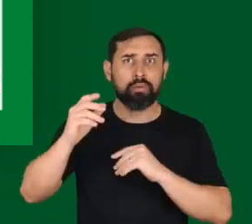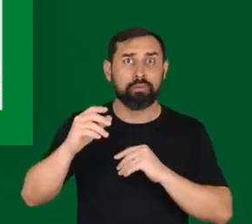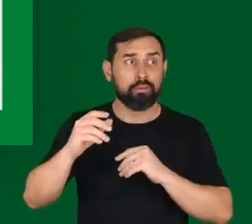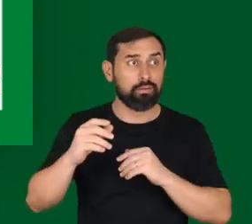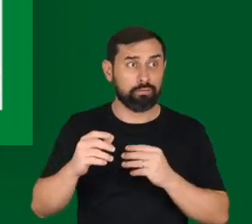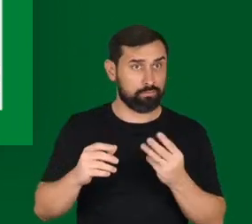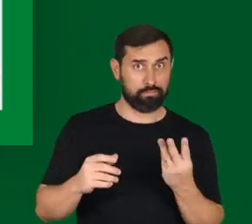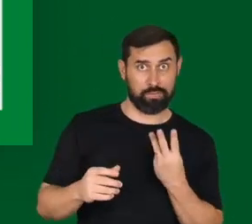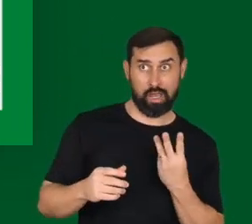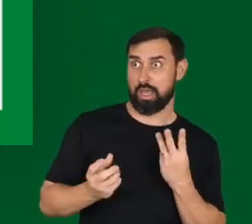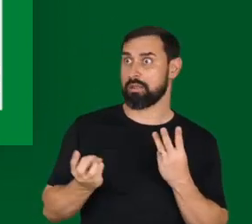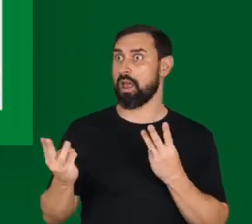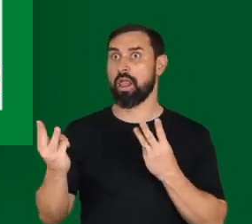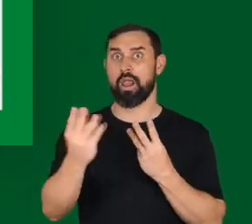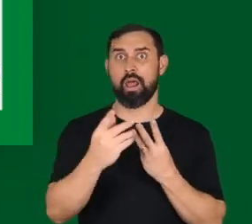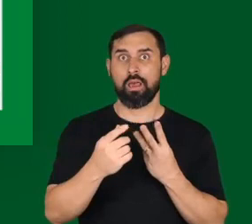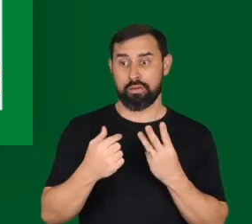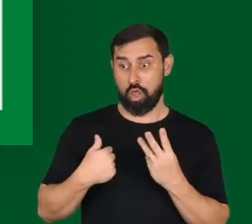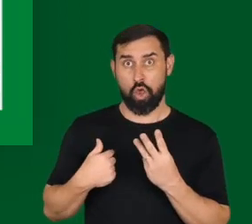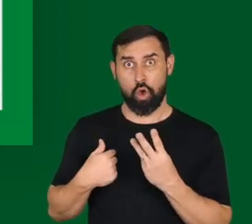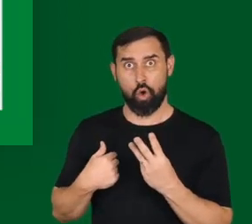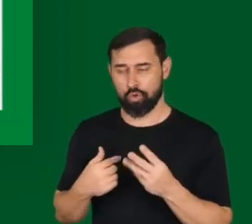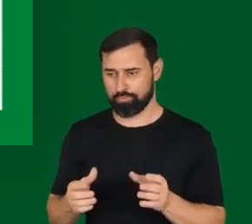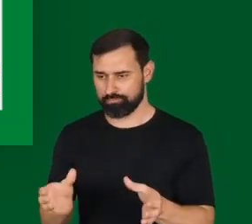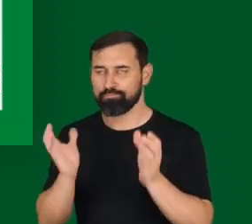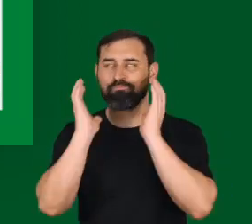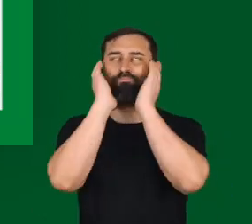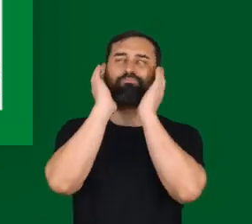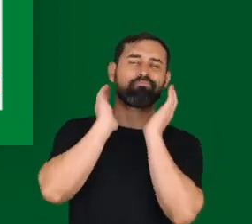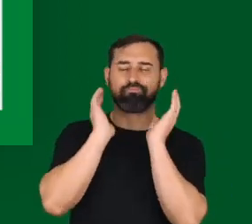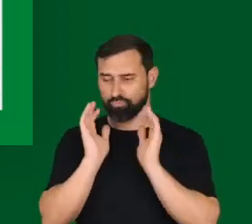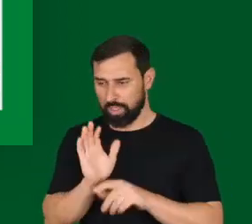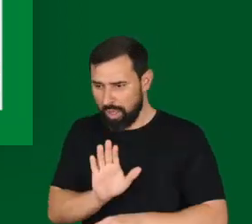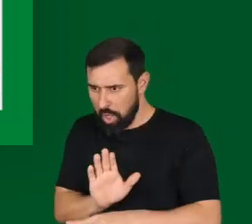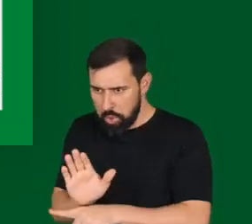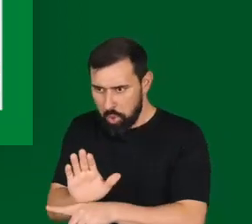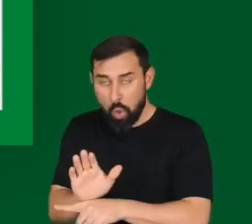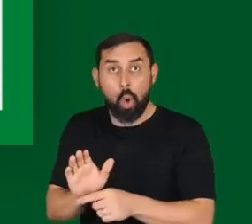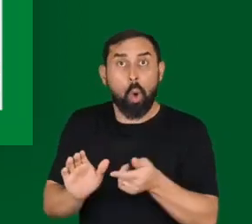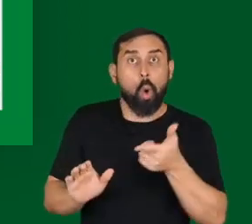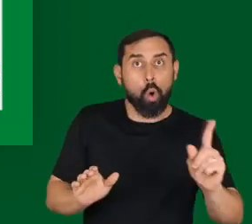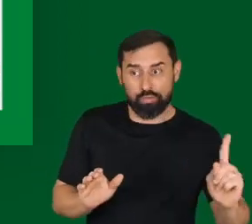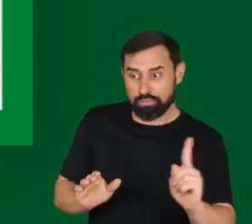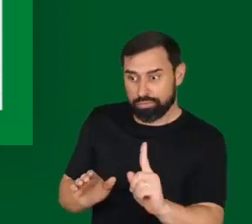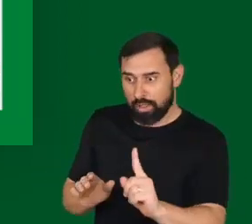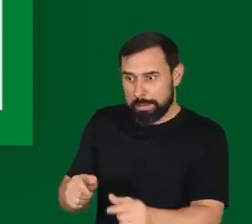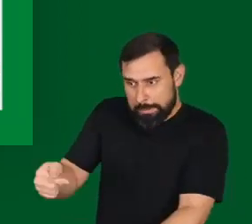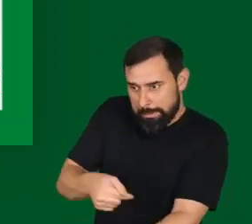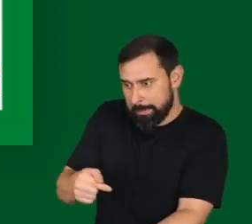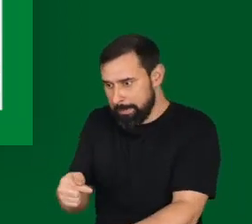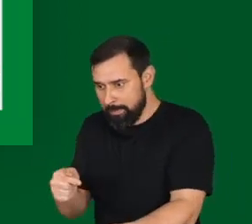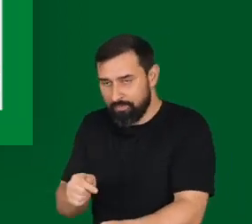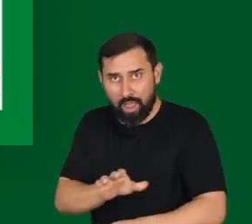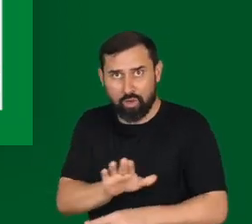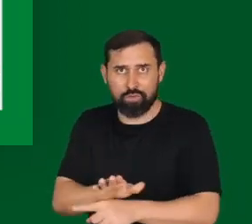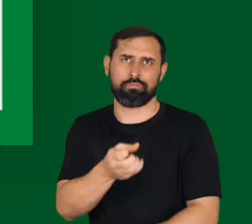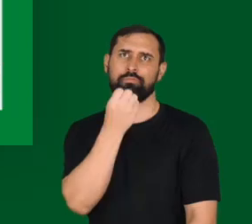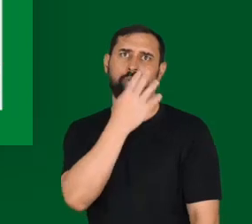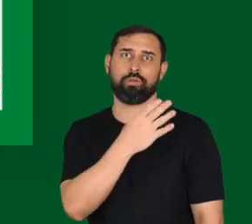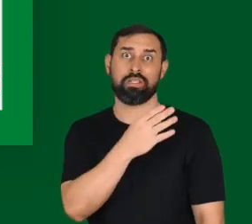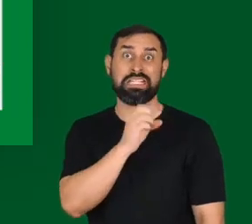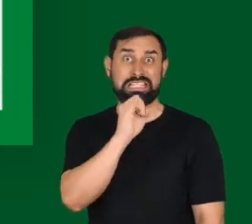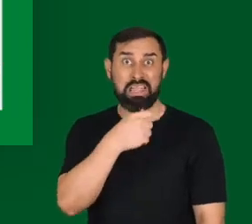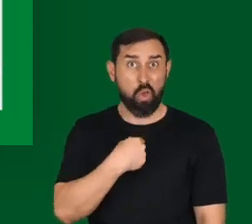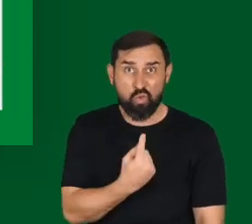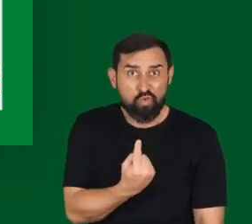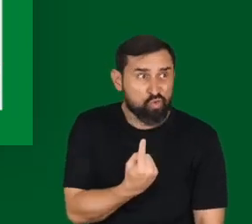mas não é sempre. Então, eu tenho muitas mãos na cena, eu consigo, enquanto alguém está fazendo a estabilização, já tem outro que pode funcionar